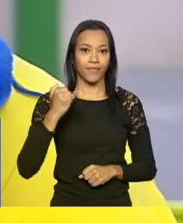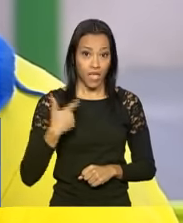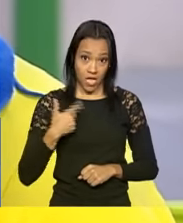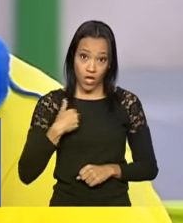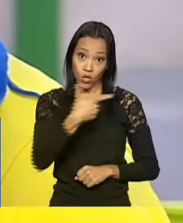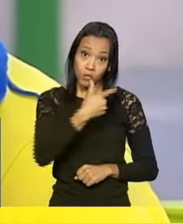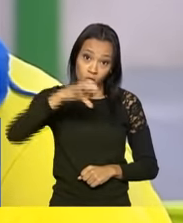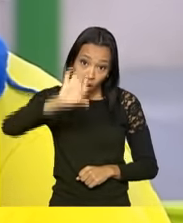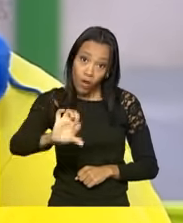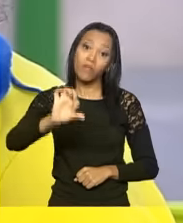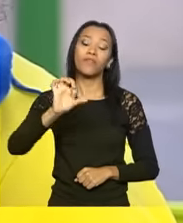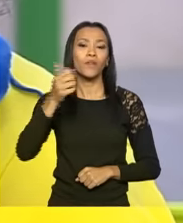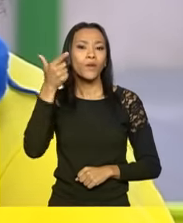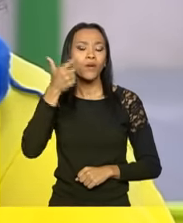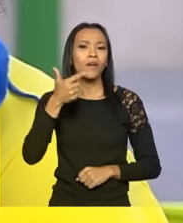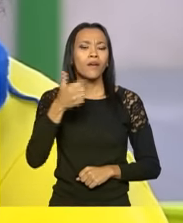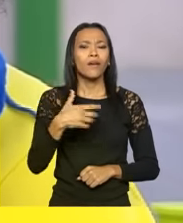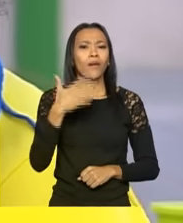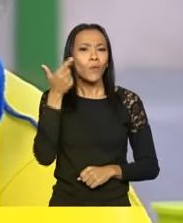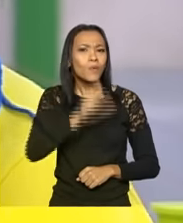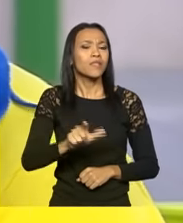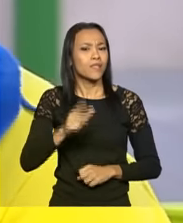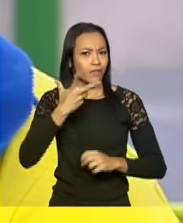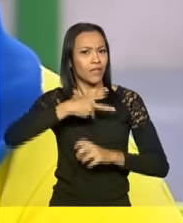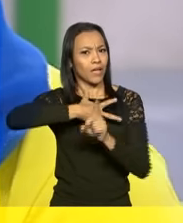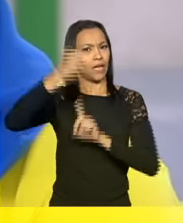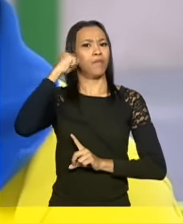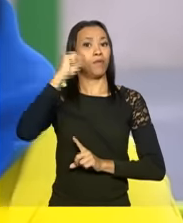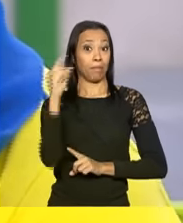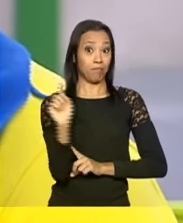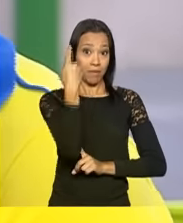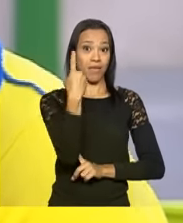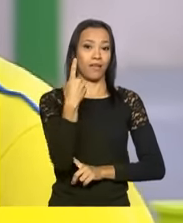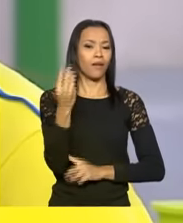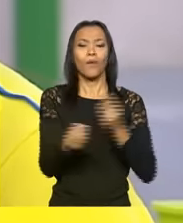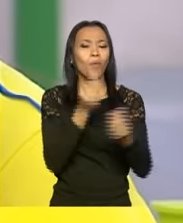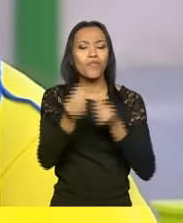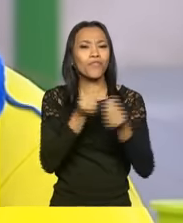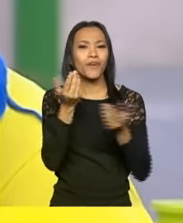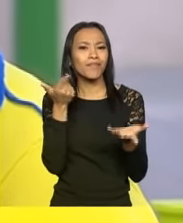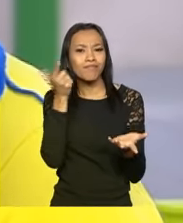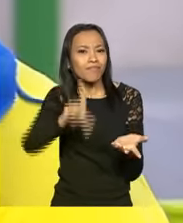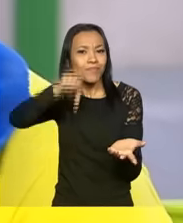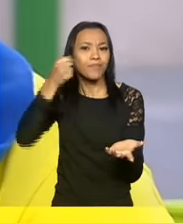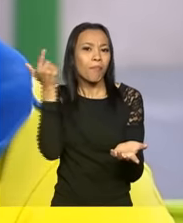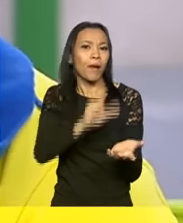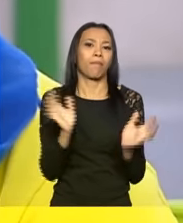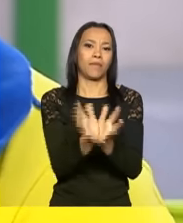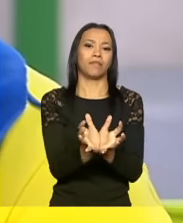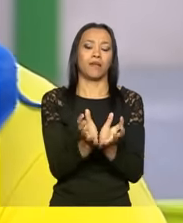de participar de um campeonato brasileiro e fui campeã já na primeira competição Como que foi a tua classificação pras Olimpíadas em